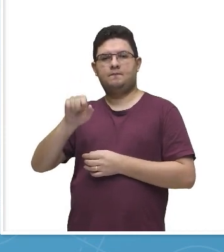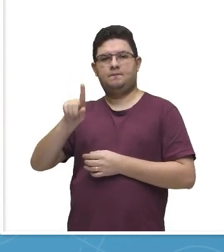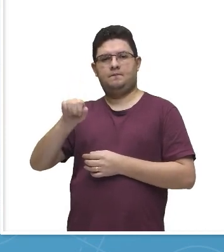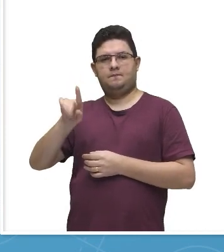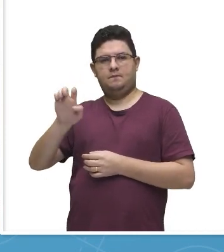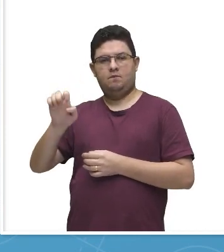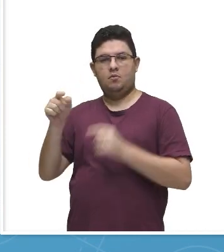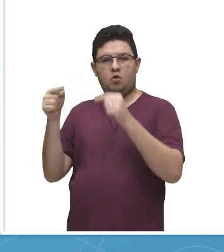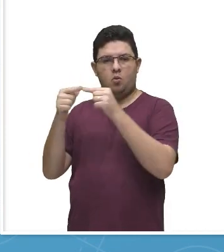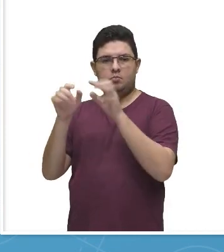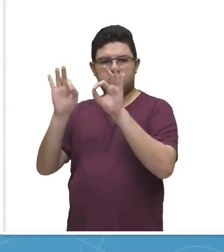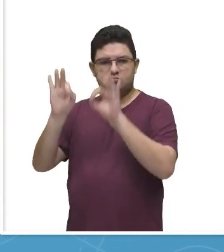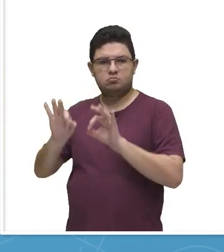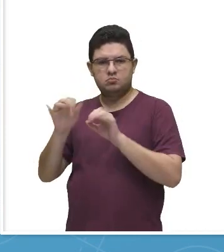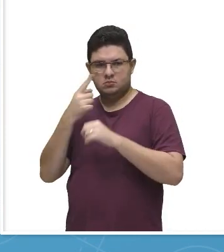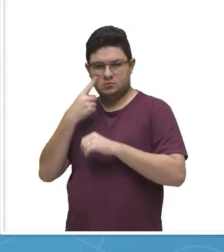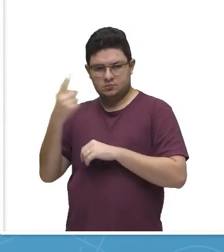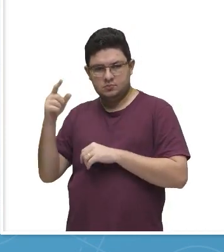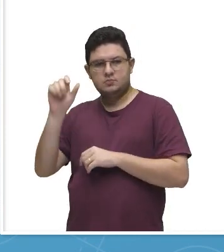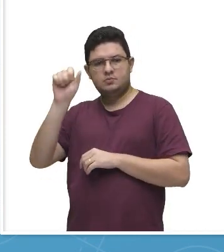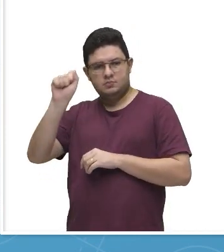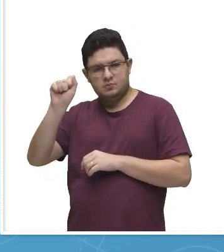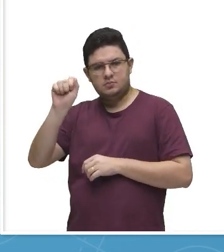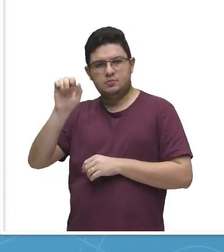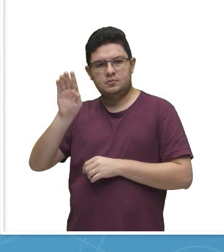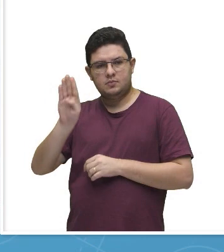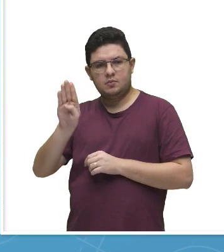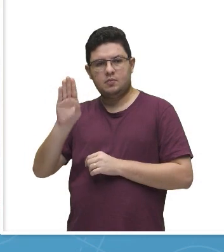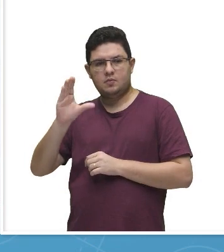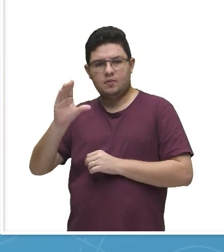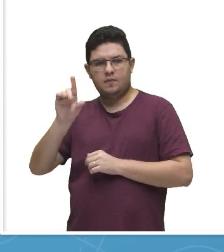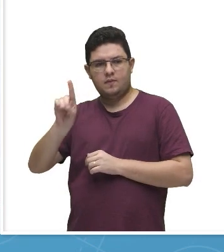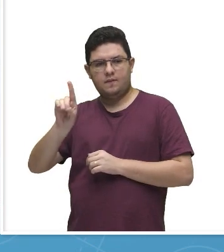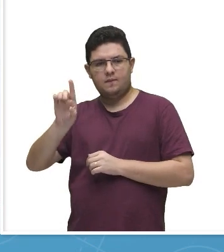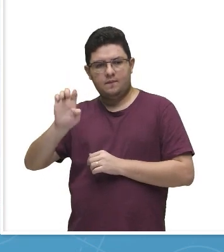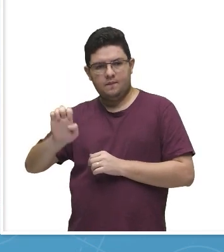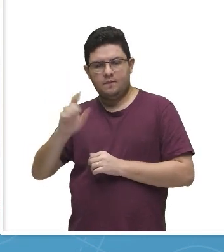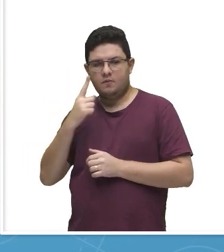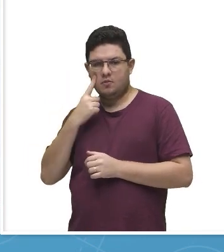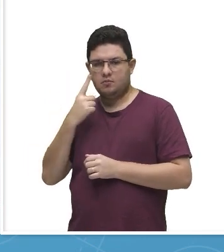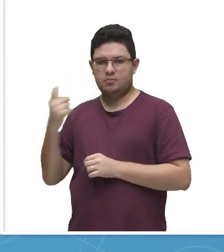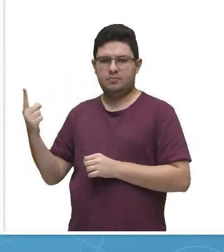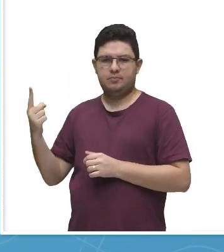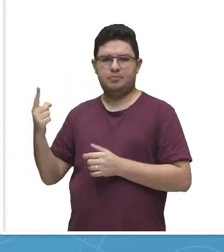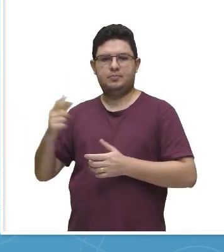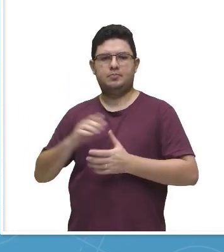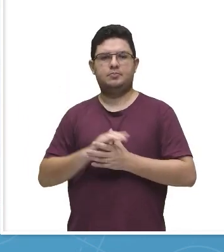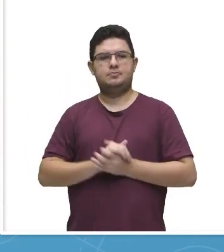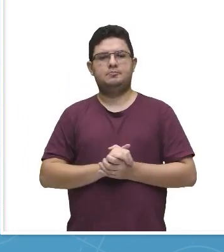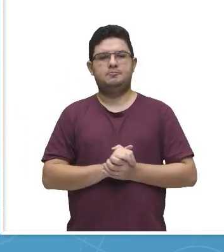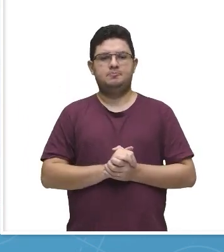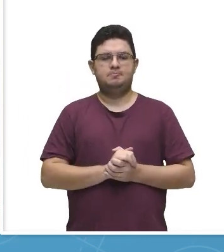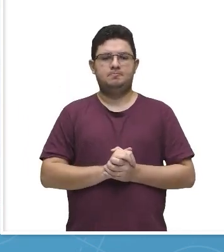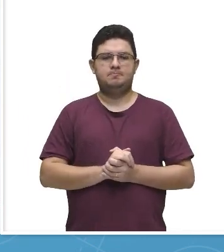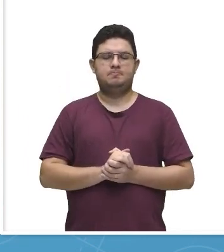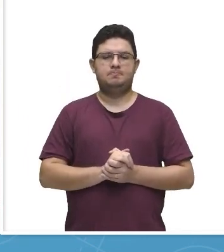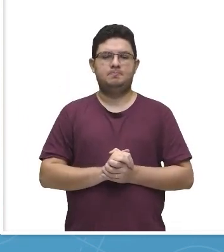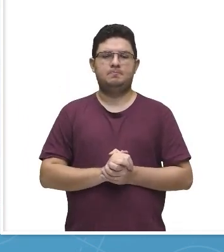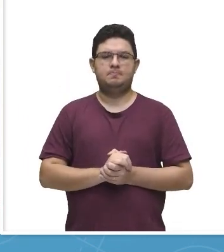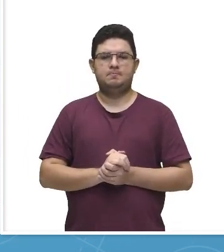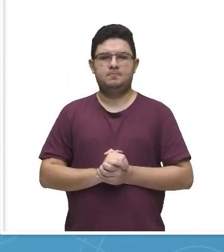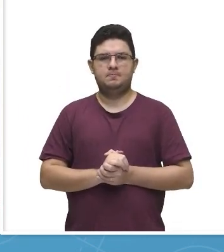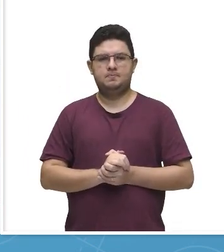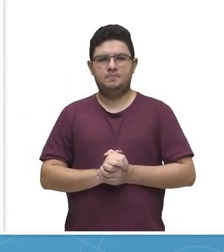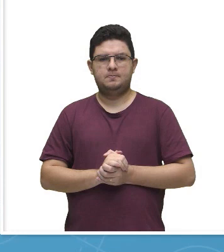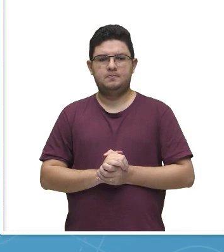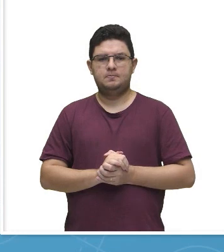terceira, letra B, menos 2 elevado a 3 elevado a quarta, letra C, mais 3 que